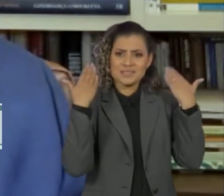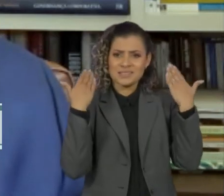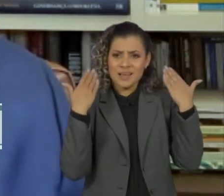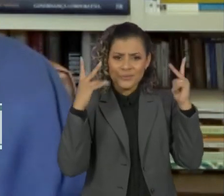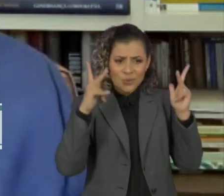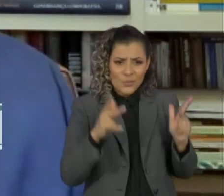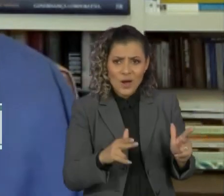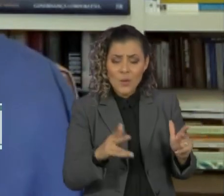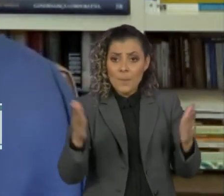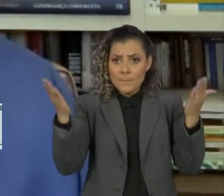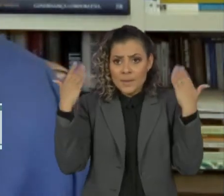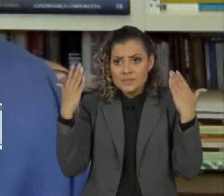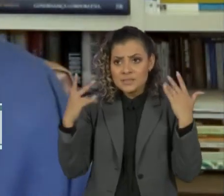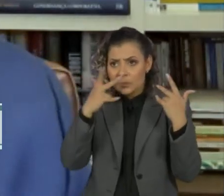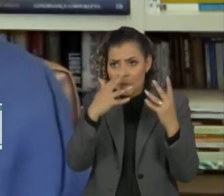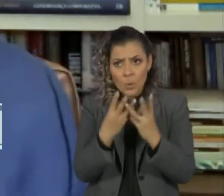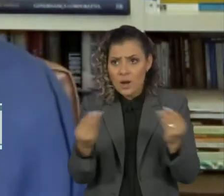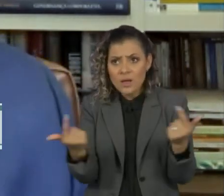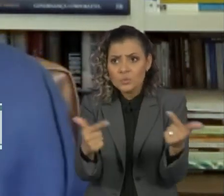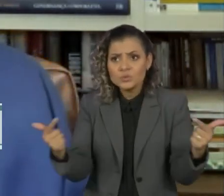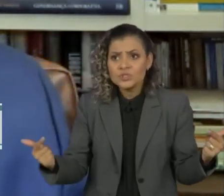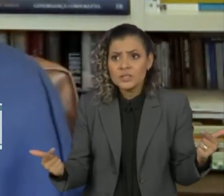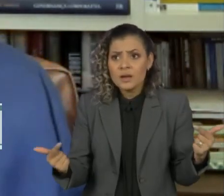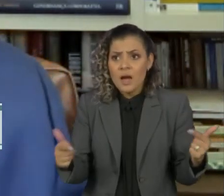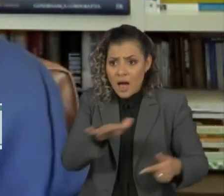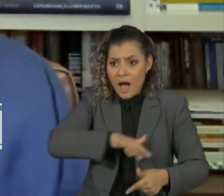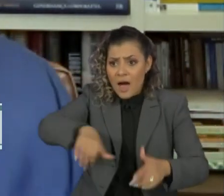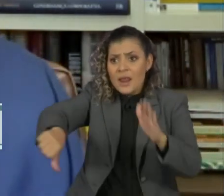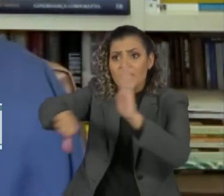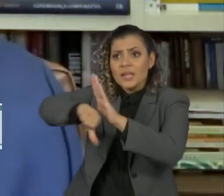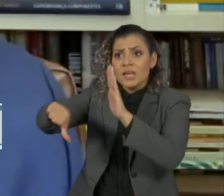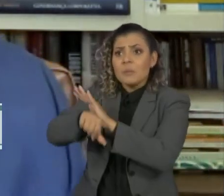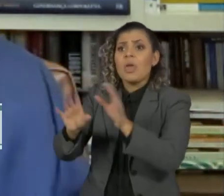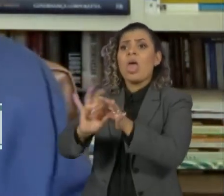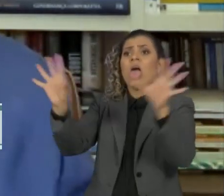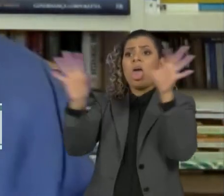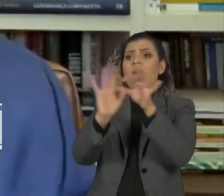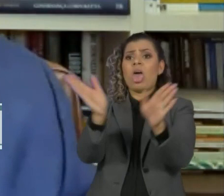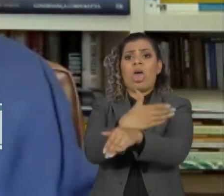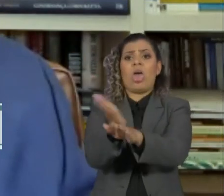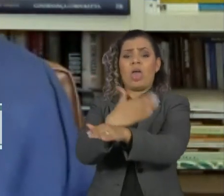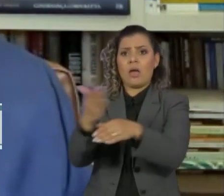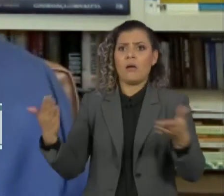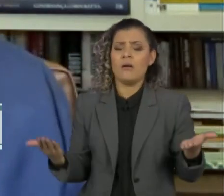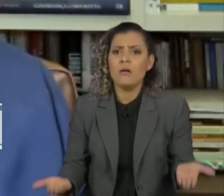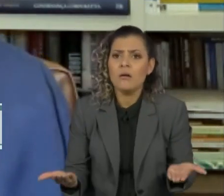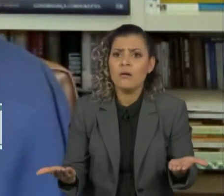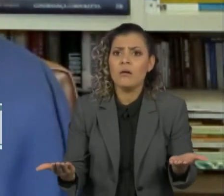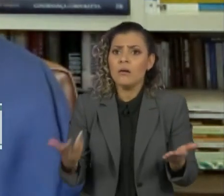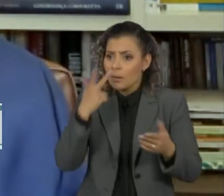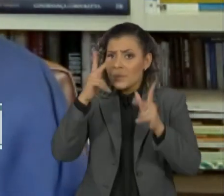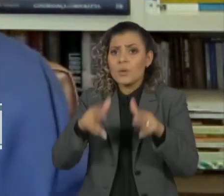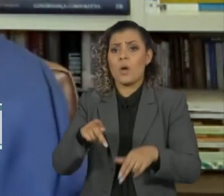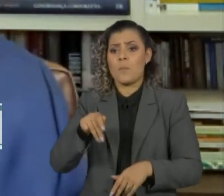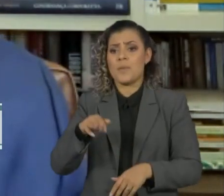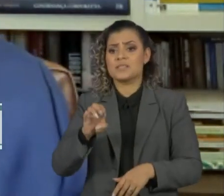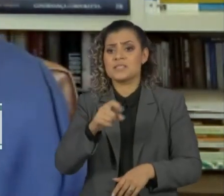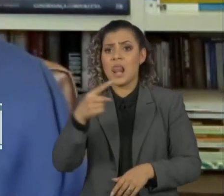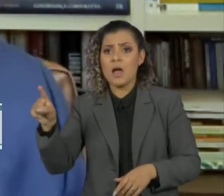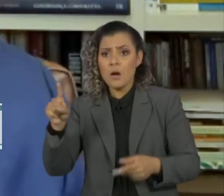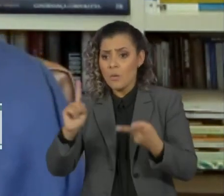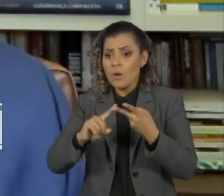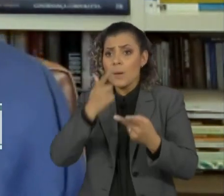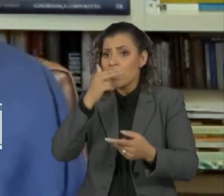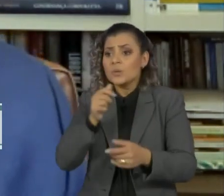à velha ineficiência do sistema criminal, porque antes da Lava Jato, salvo o caso do Mensalão, nós não